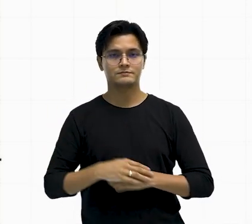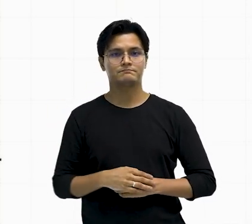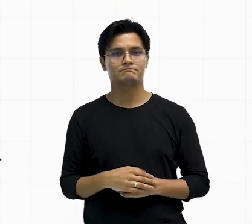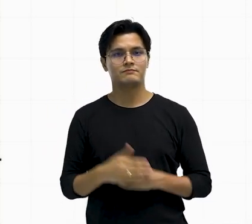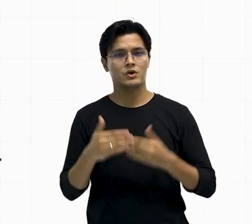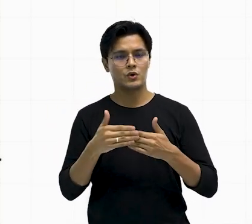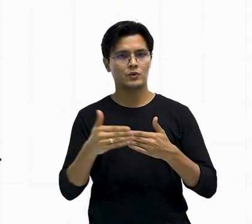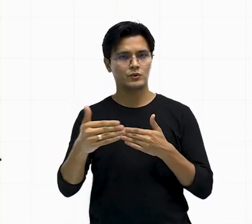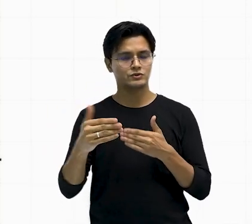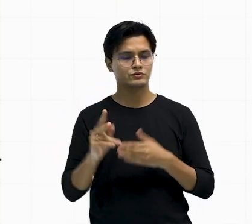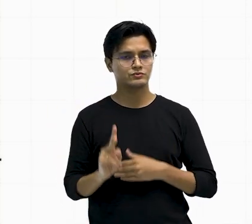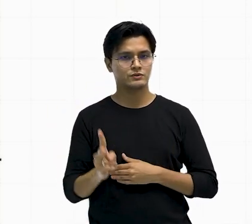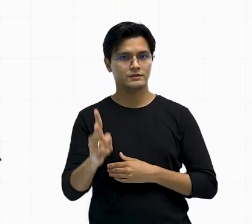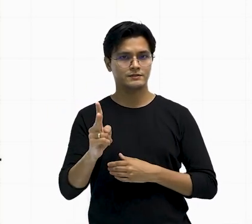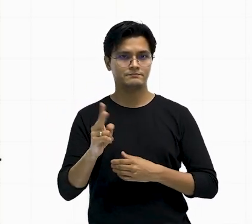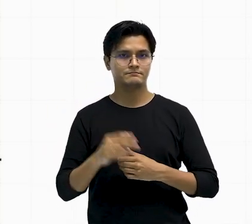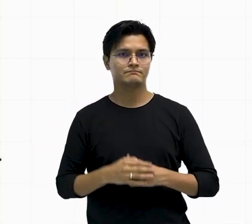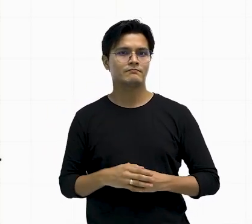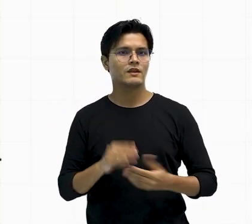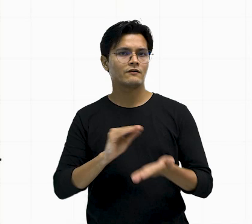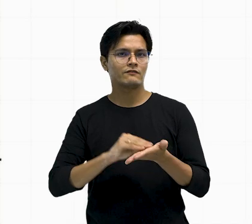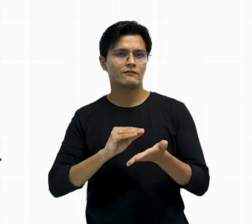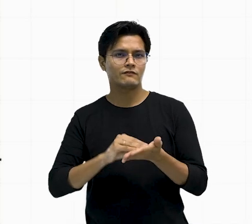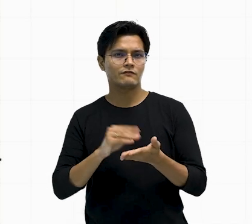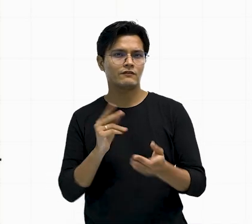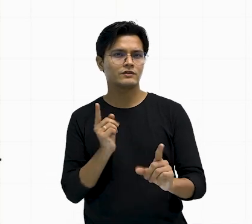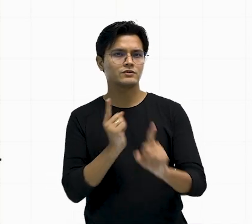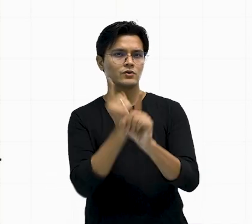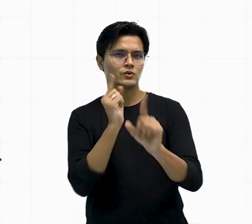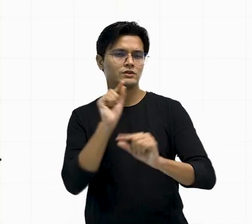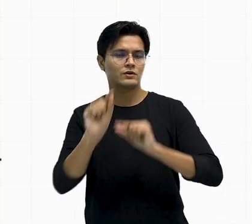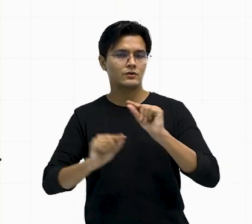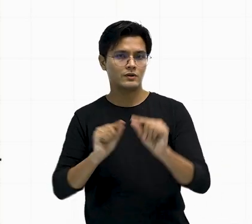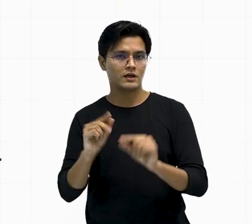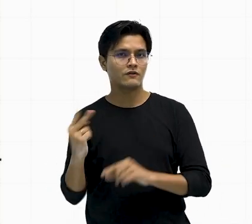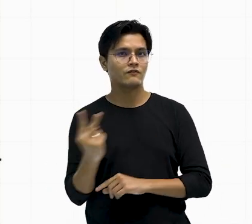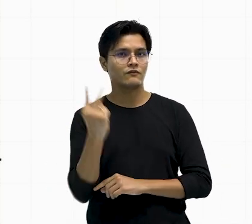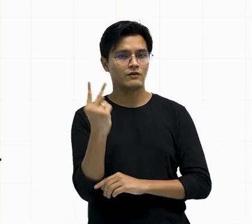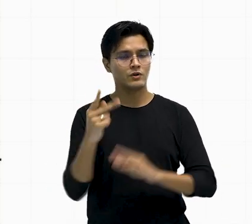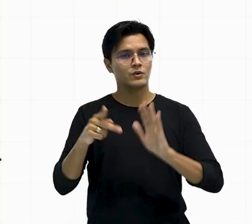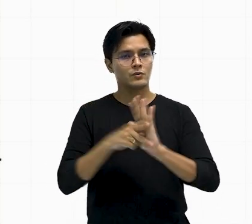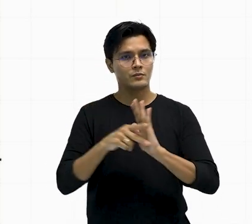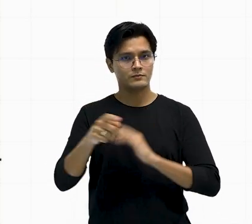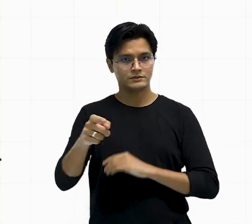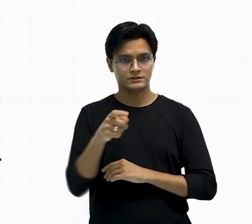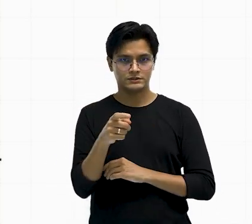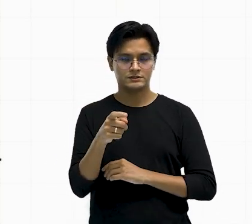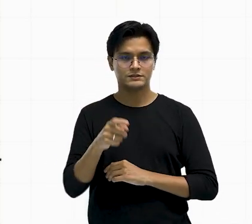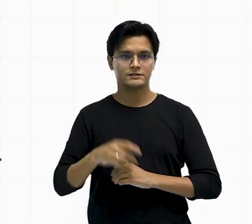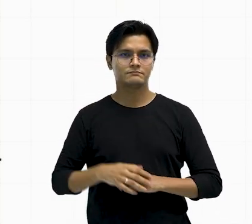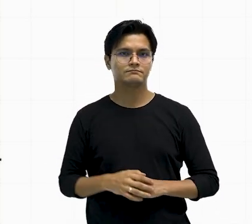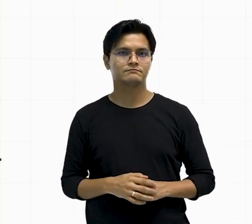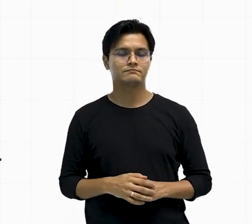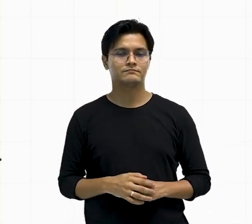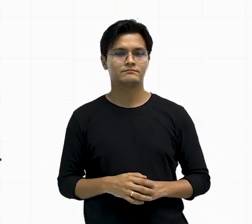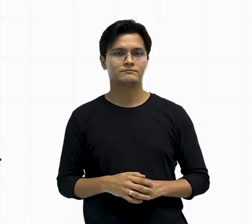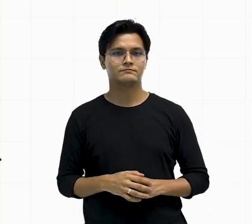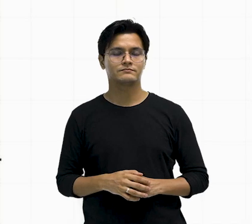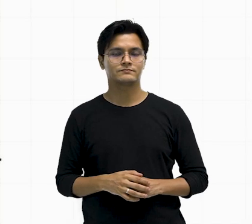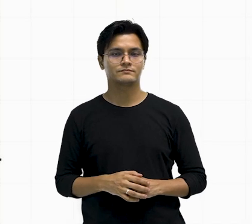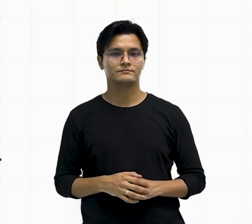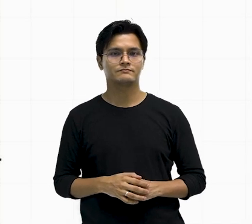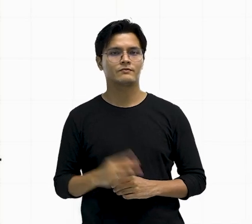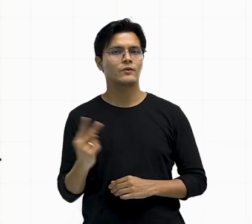aqui em frente. Falta encontrarmos ainda o valor do x. Quem é esse valor do